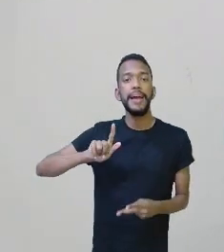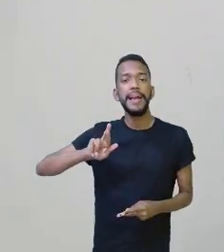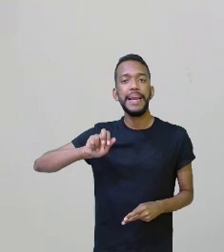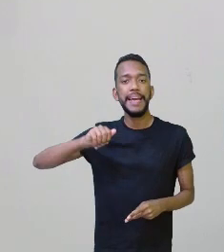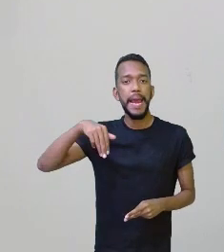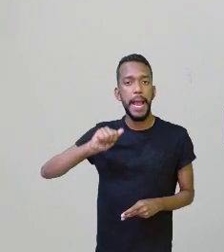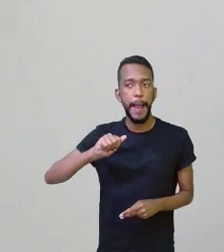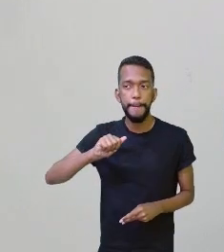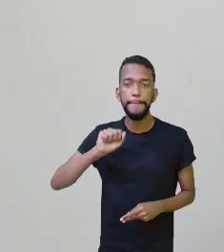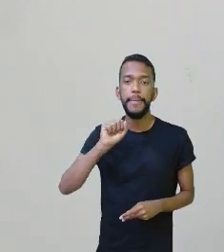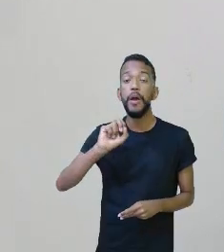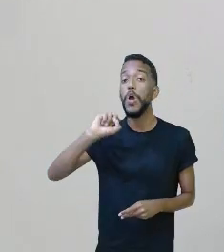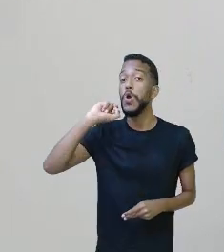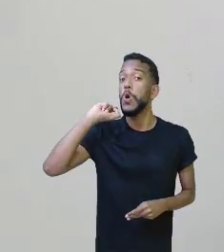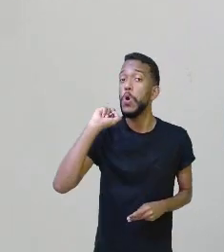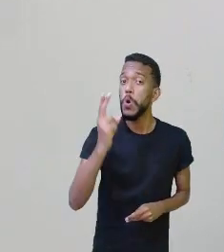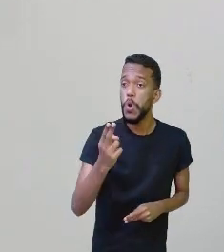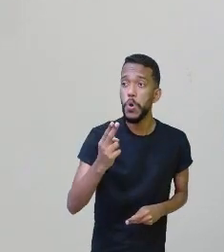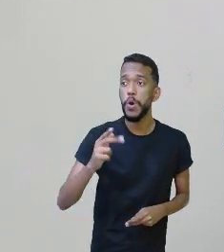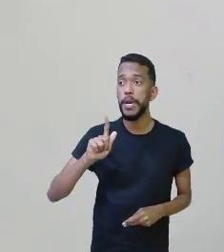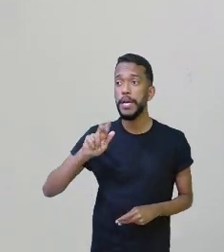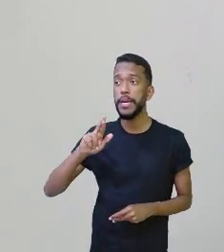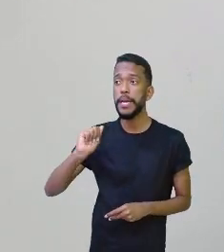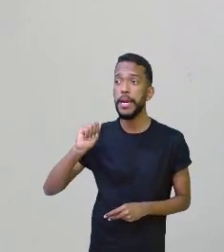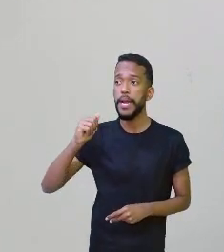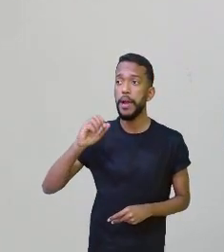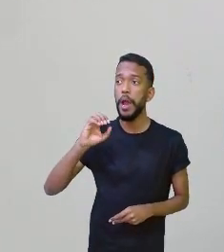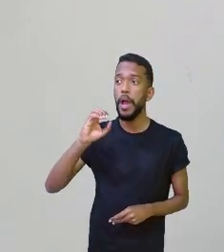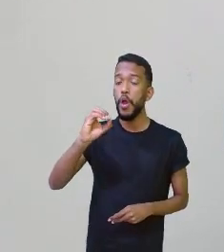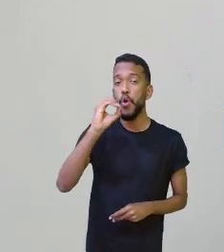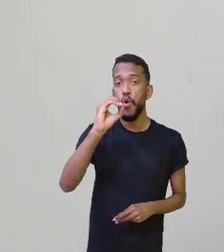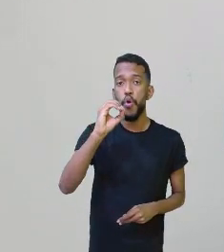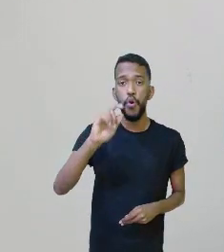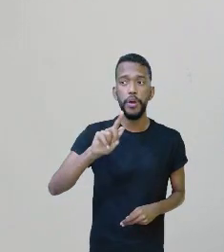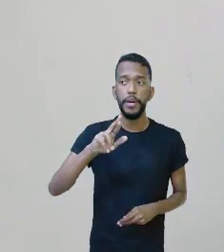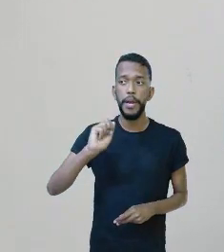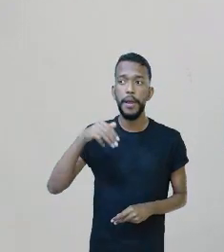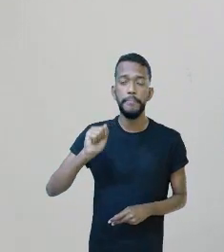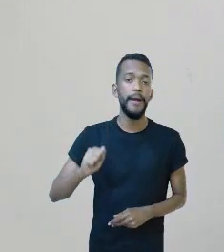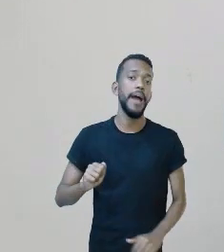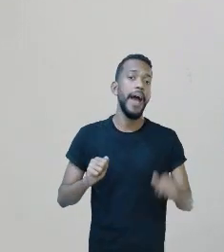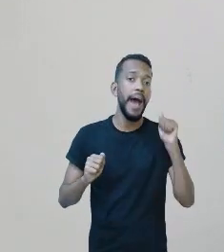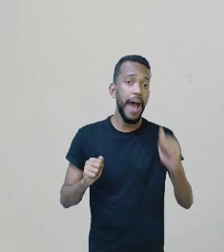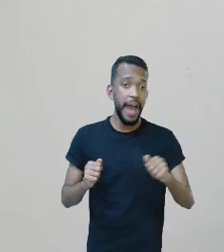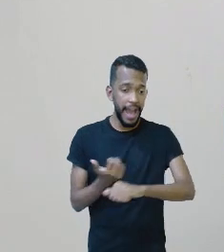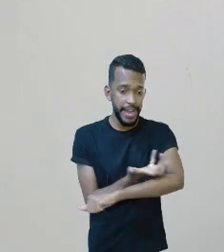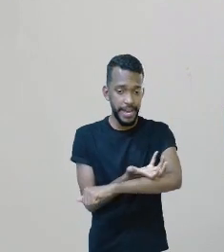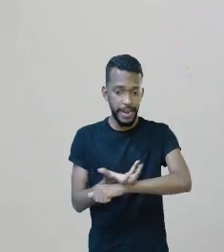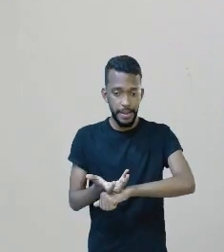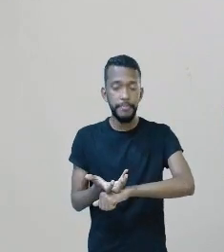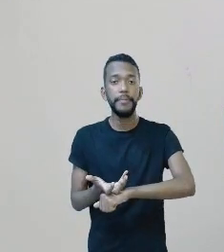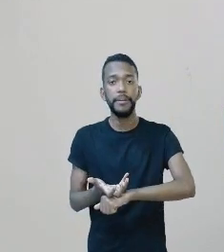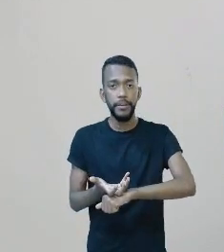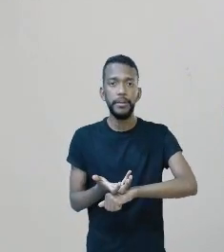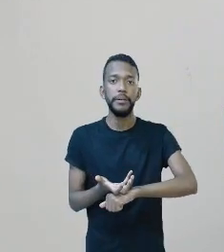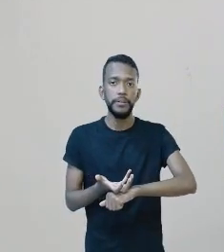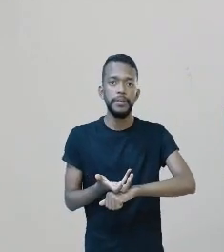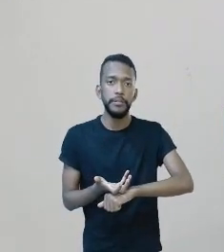O grama, quinto ano, se liga. A grama é do jardim do vizinho. Quando a gente fala